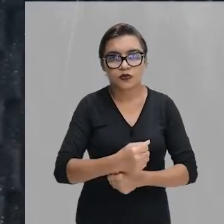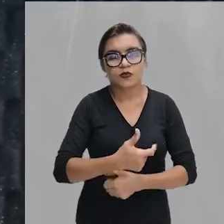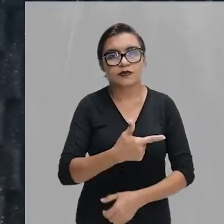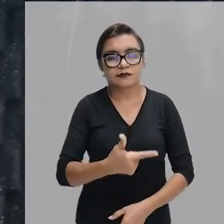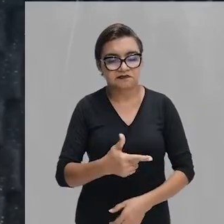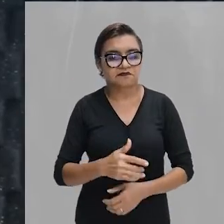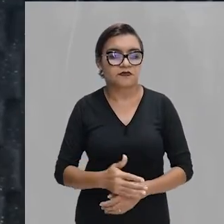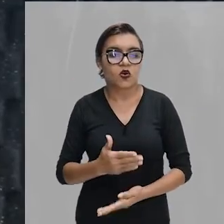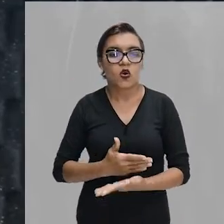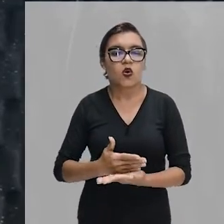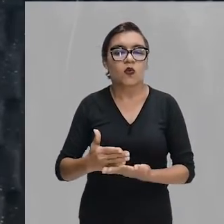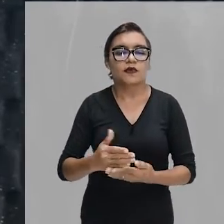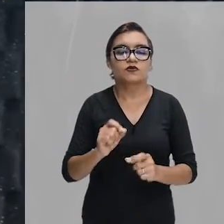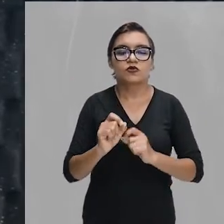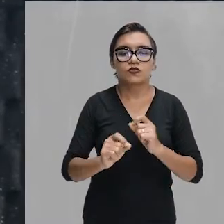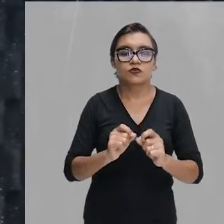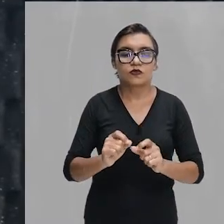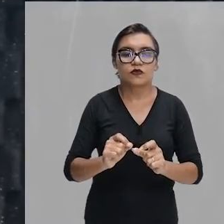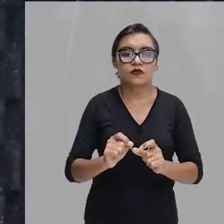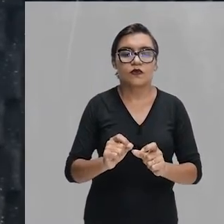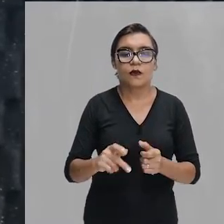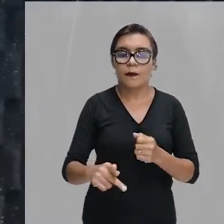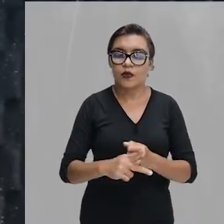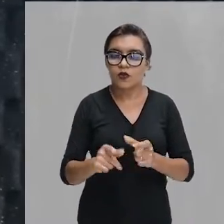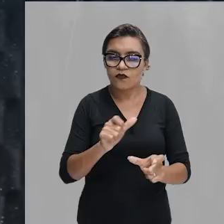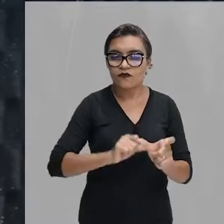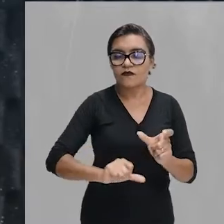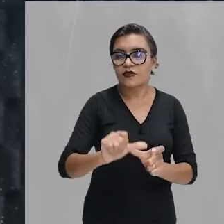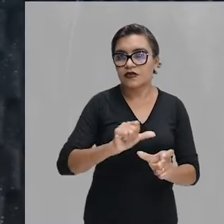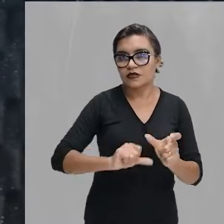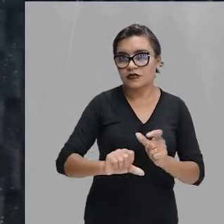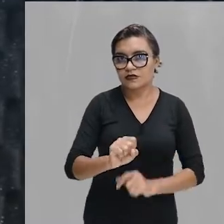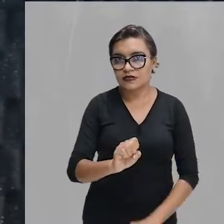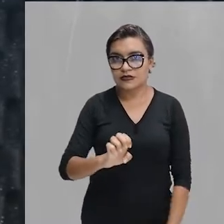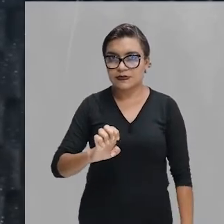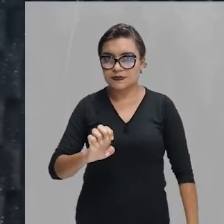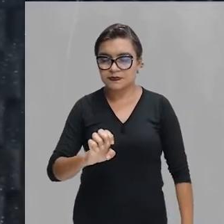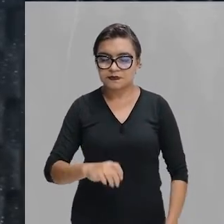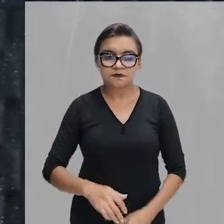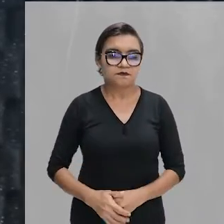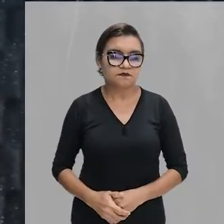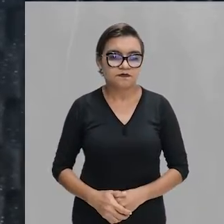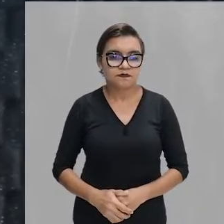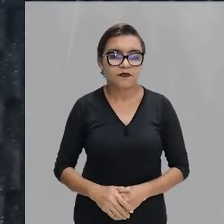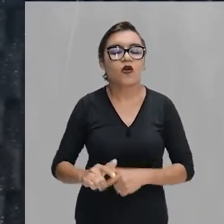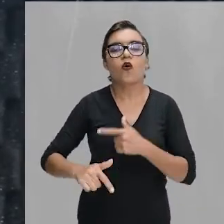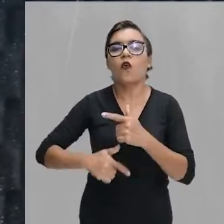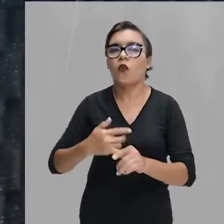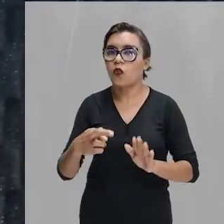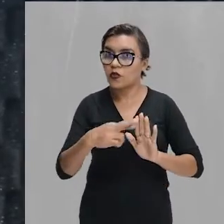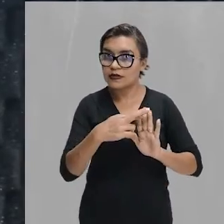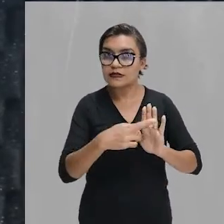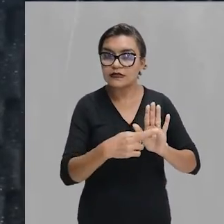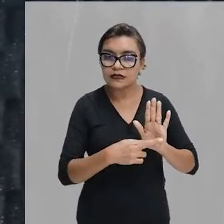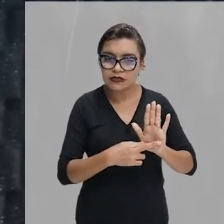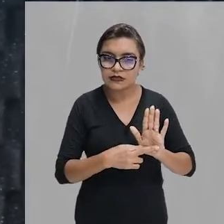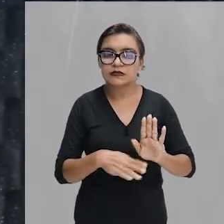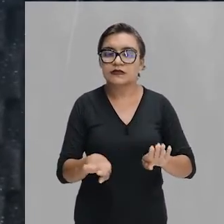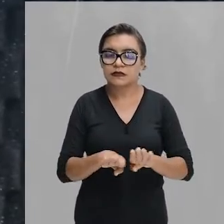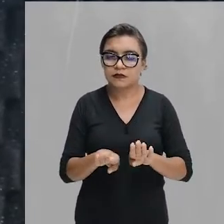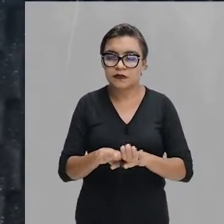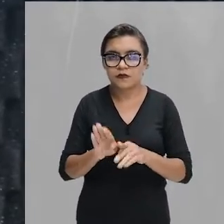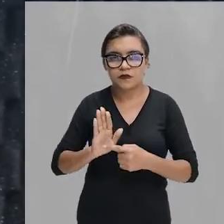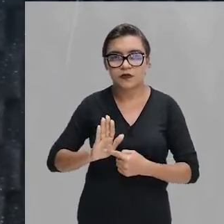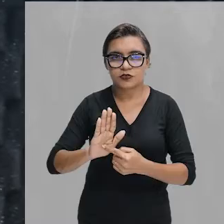Aqui eu estou começando com o pronome reflexivo se. Há outras regras também. Vamos conhecê-las?